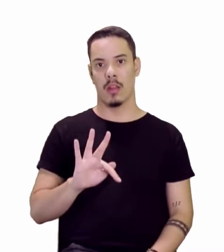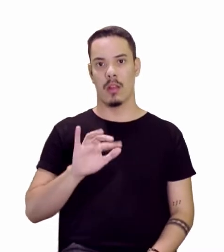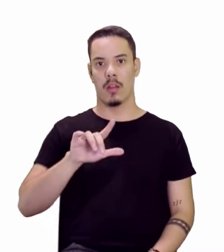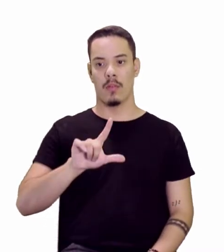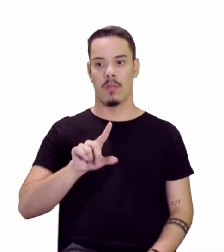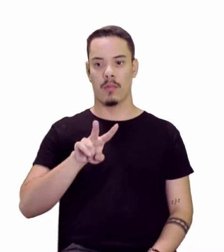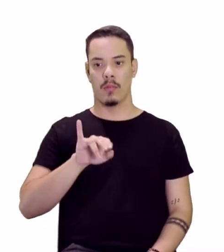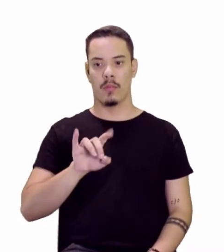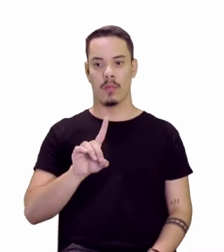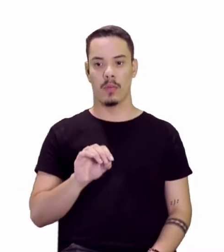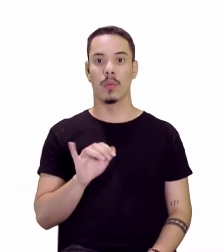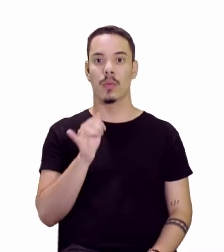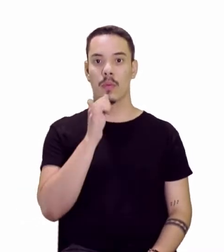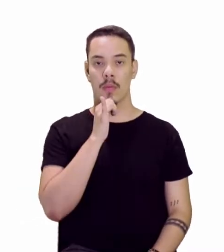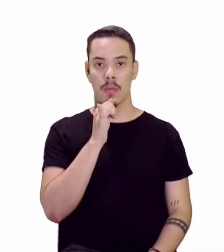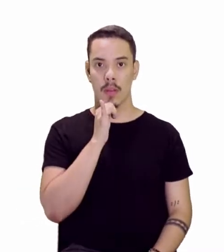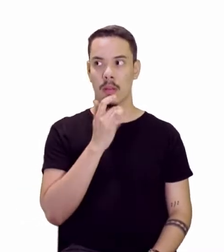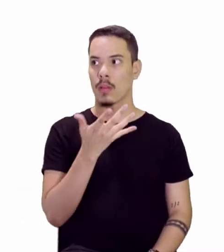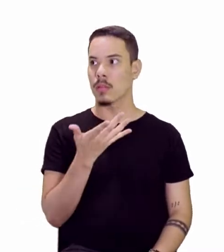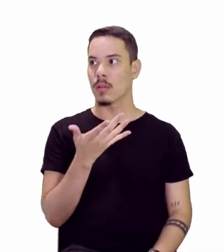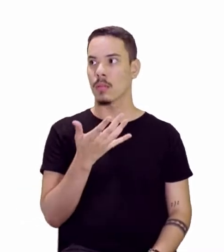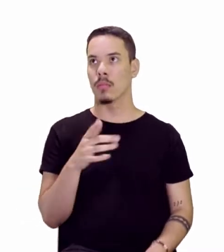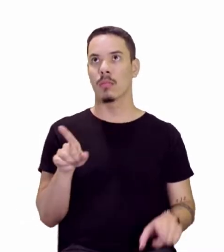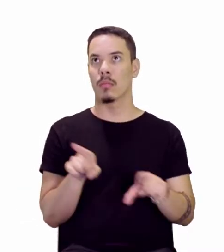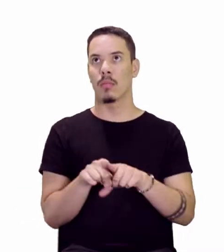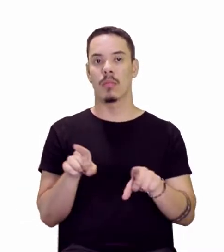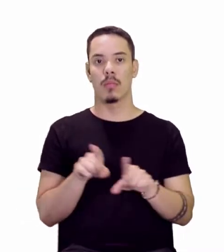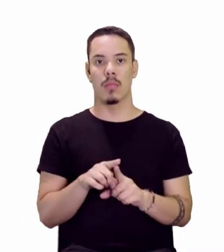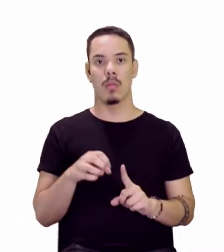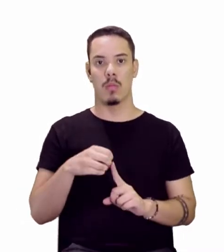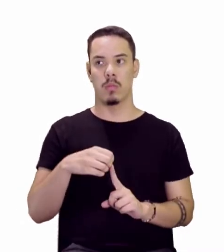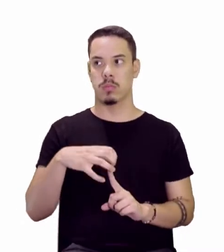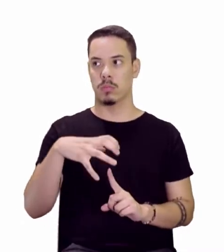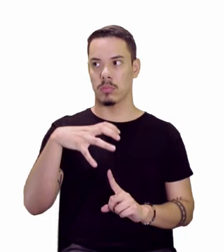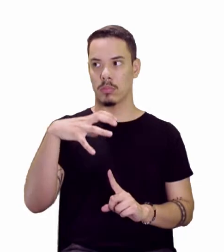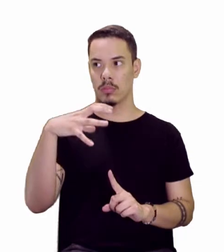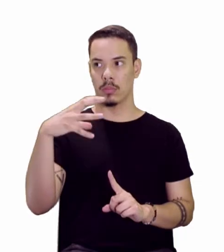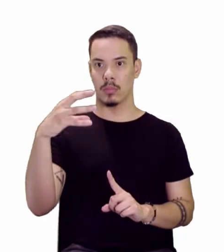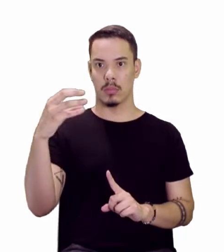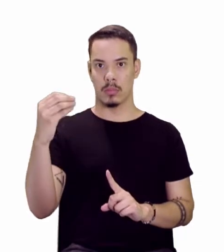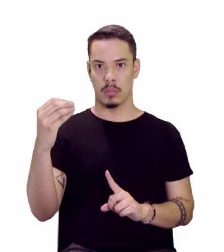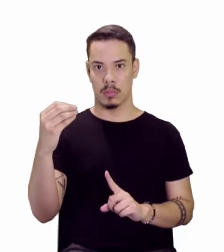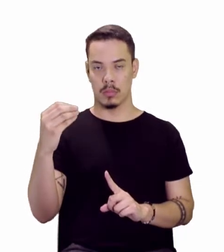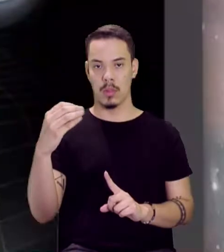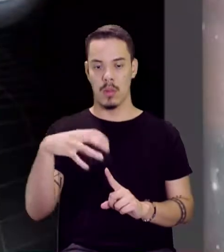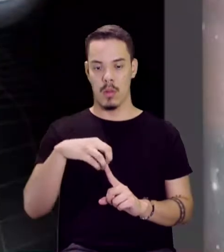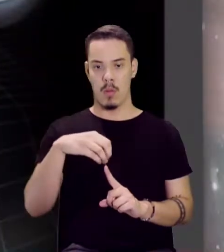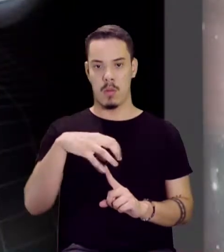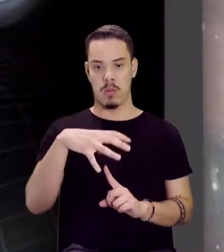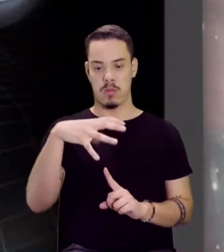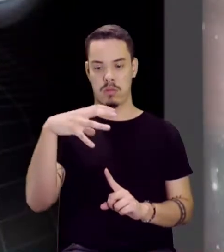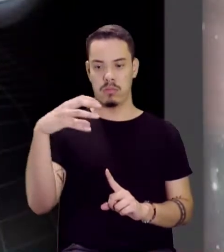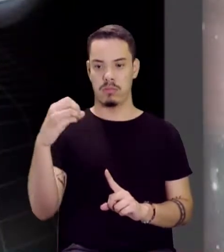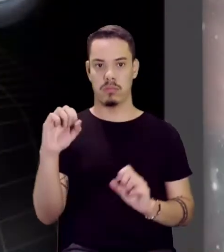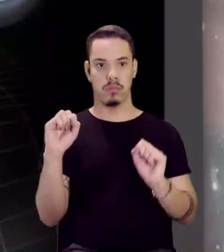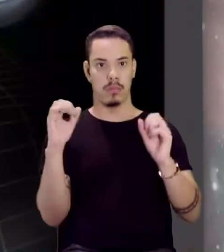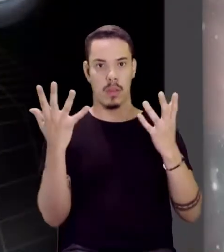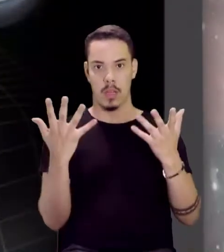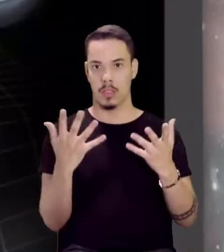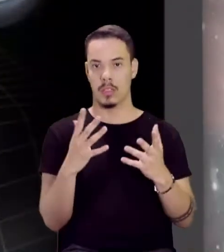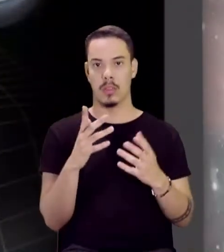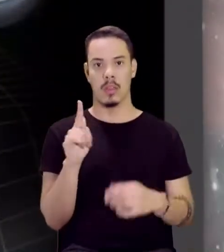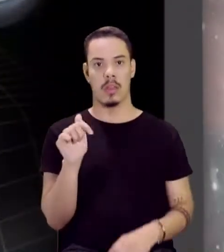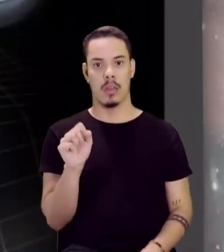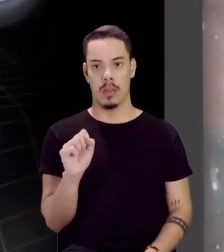Porque um balão, por exemplo, de gás hélio, que é bem mais leve, pessoal, dá uma olhadinha. O balão, às vezes de festa, tem um pessoal aí